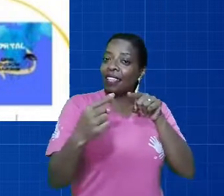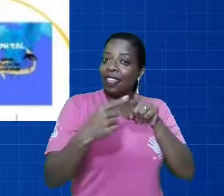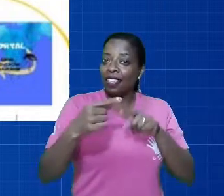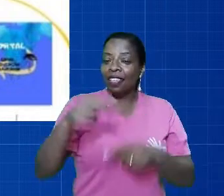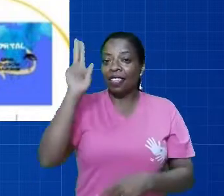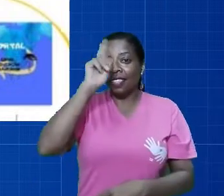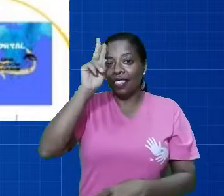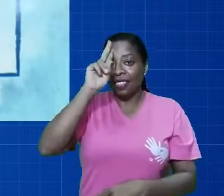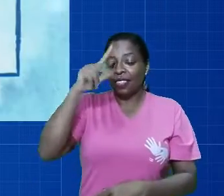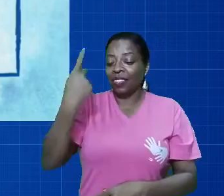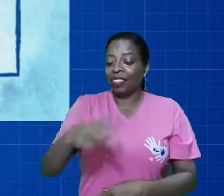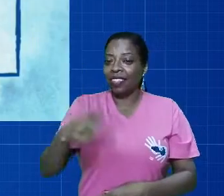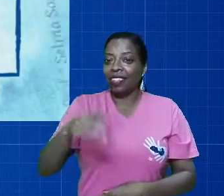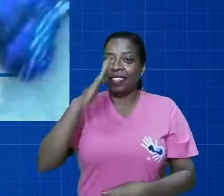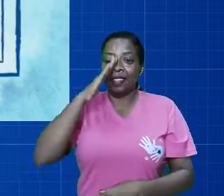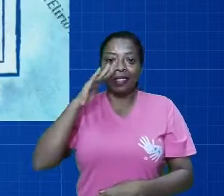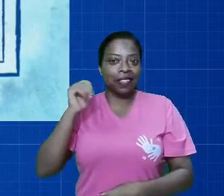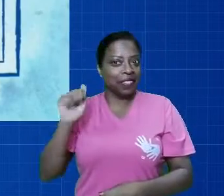história do nosso município.